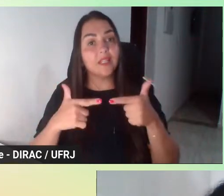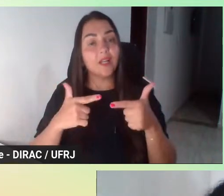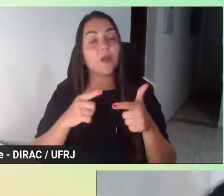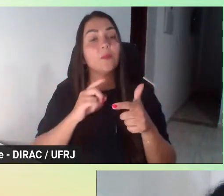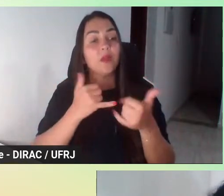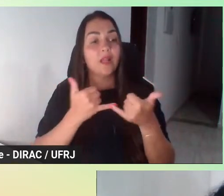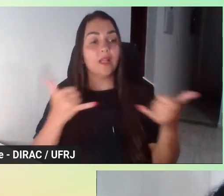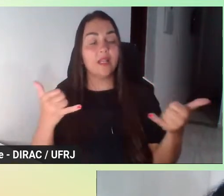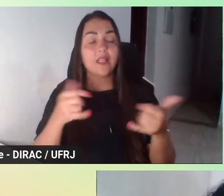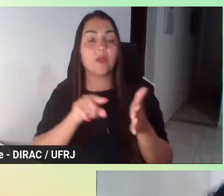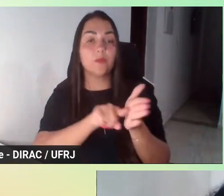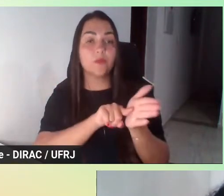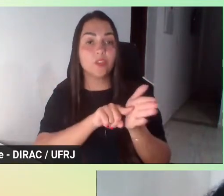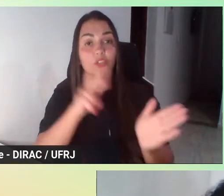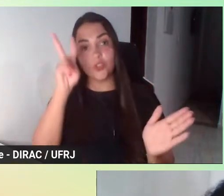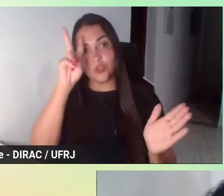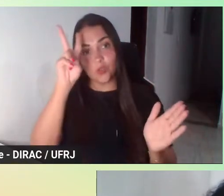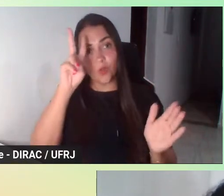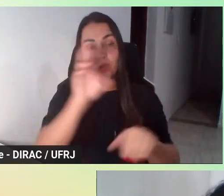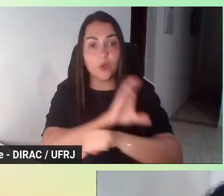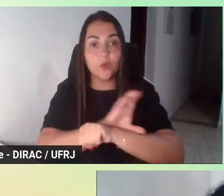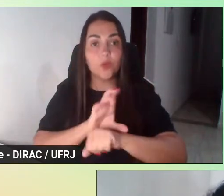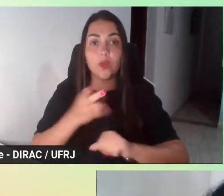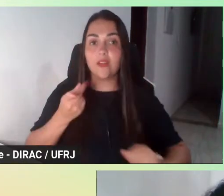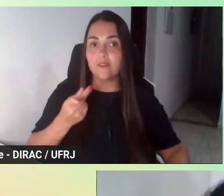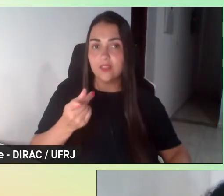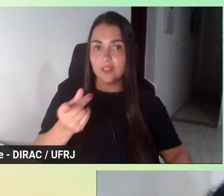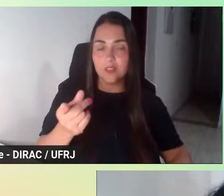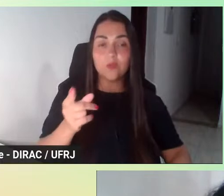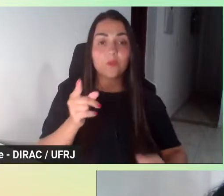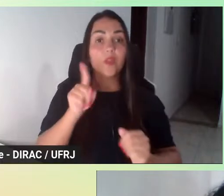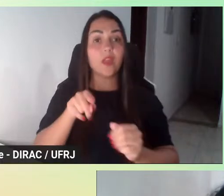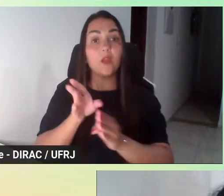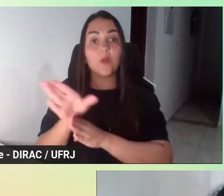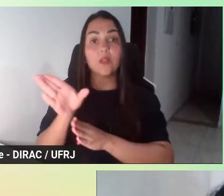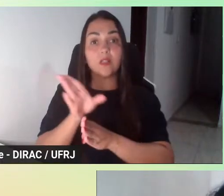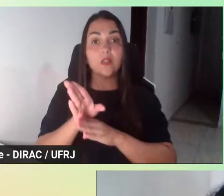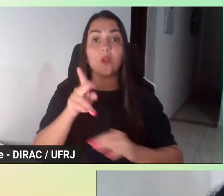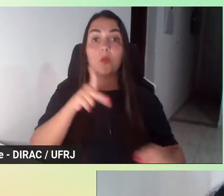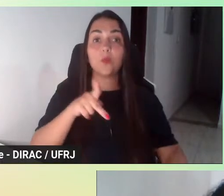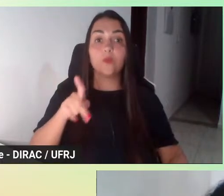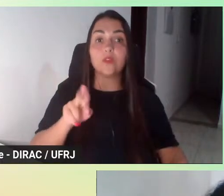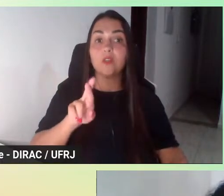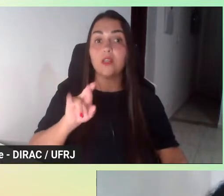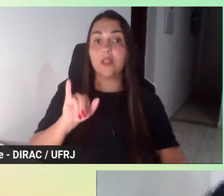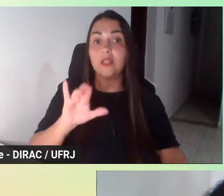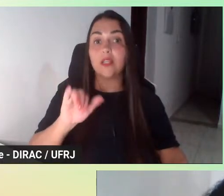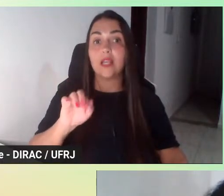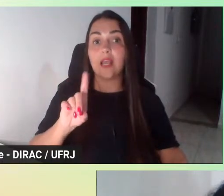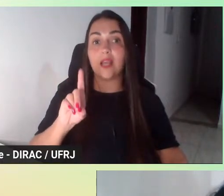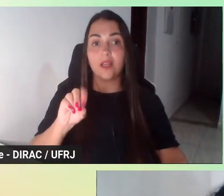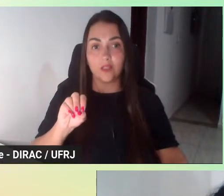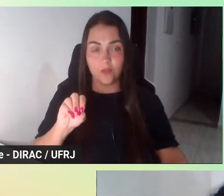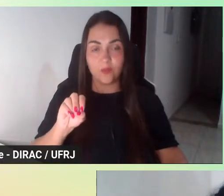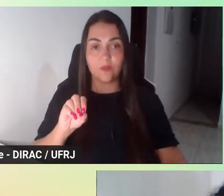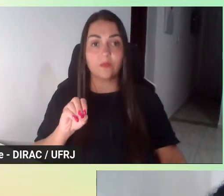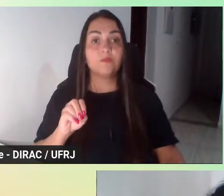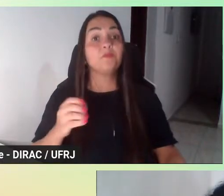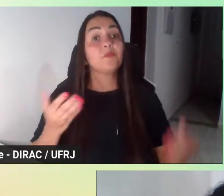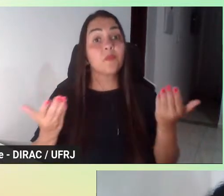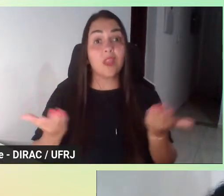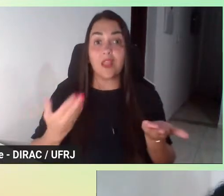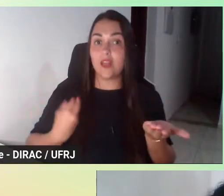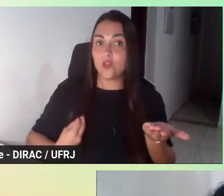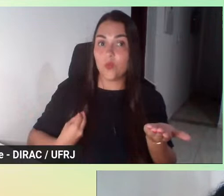História Cultural do Infinito, sob a orientação do professor Ricardo Cubruzzi. Atualmente é professora